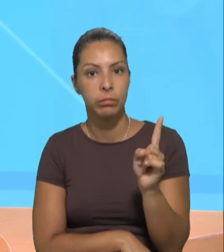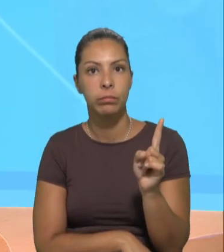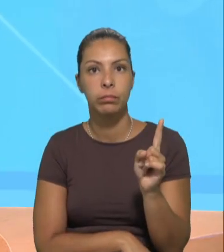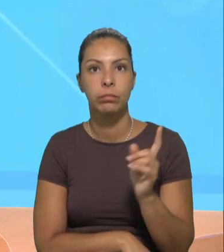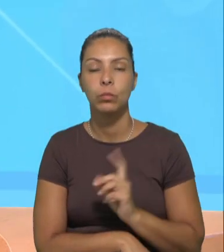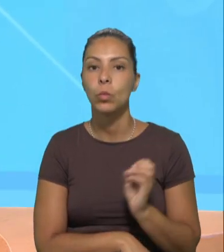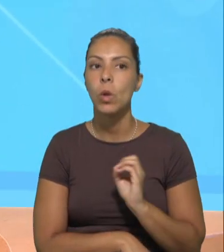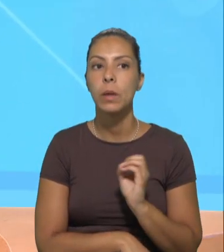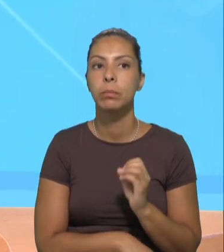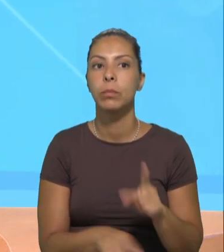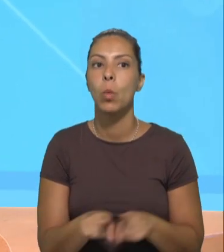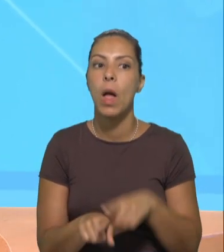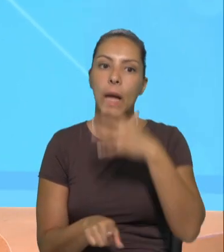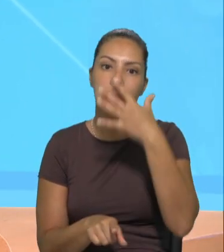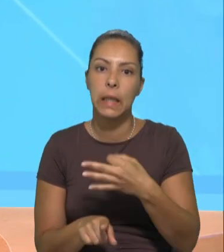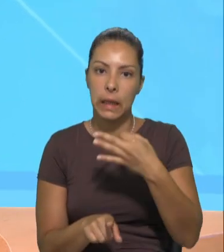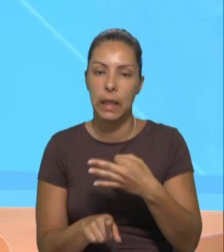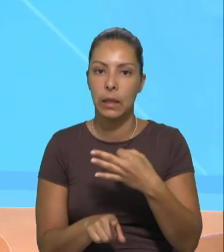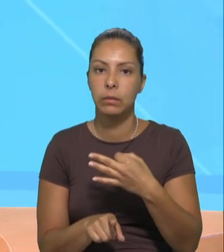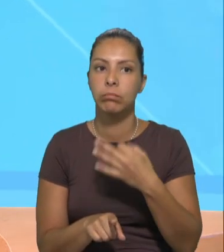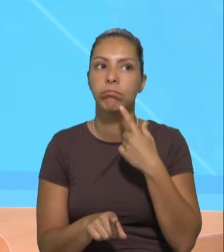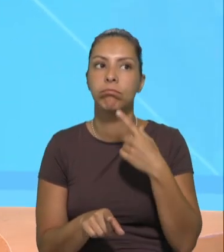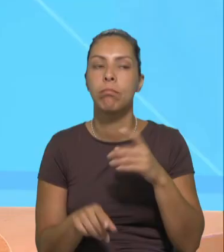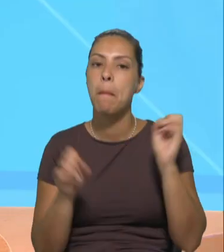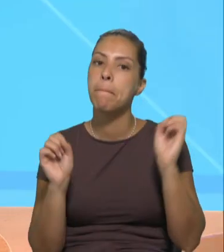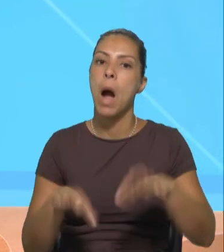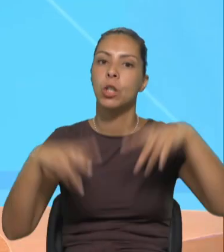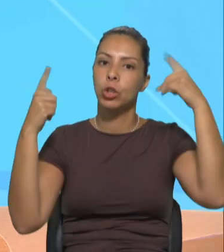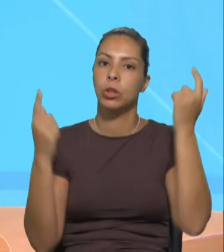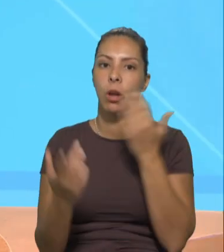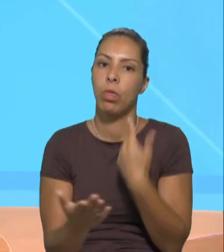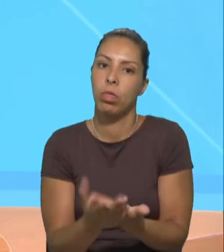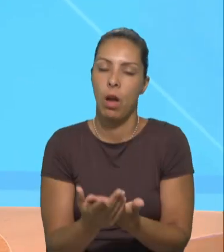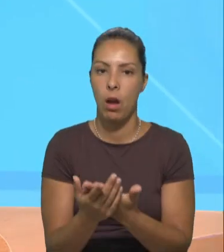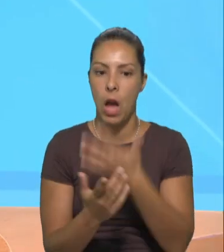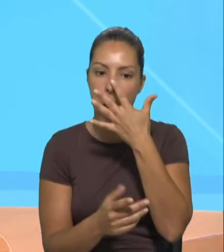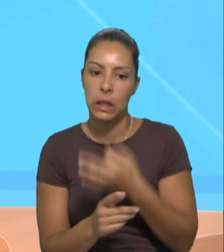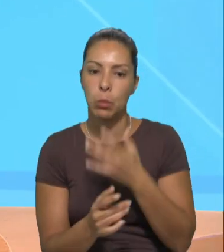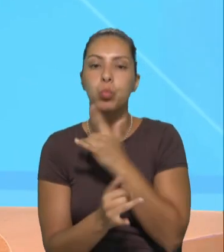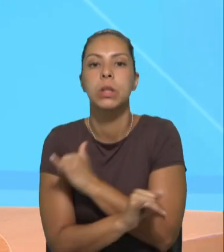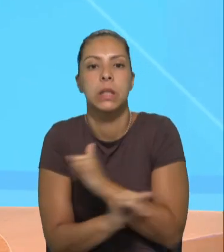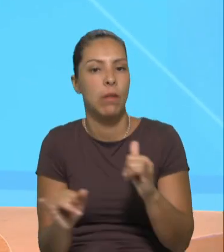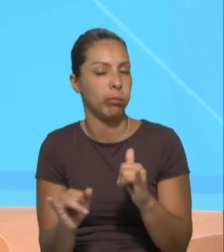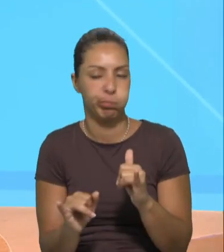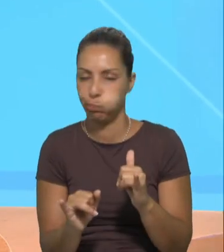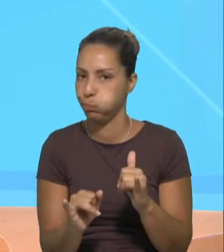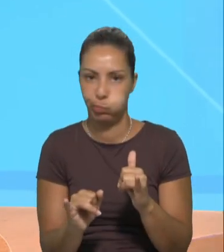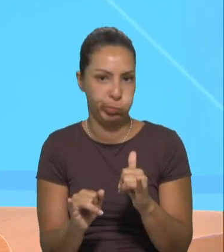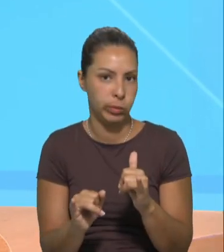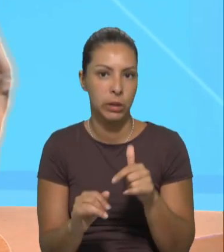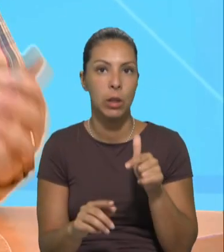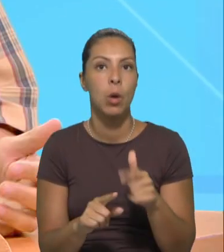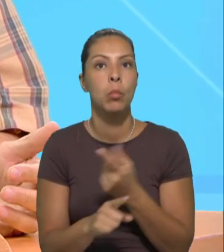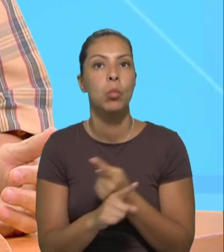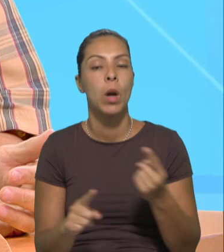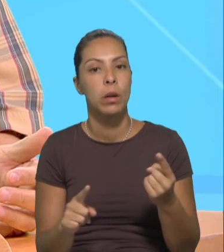um acreditar que as coisas magicamente se resolverão. Acreditar no impossível. Não é? Muitas vezes apresentamos a fé assim.